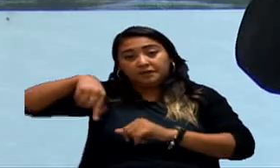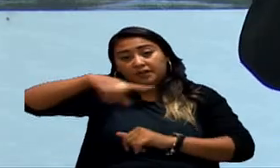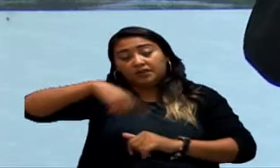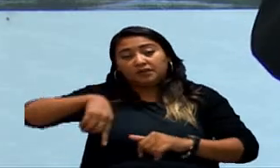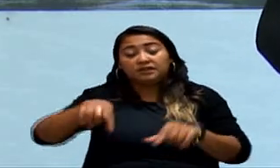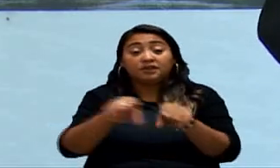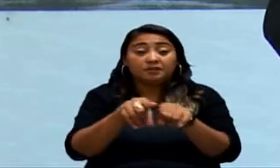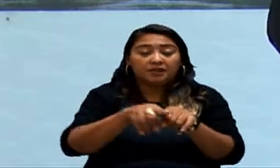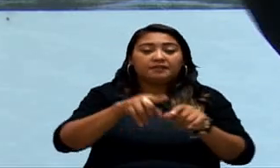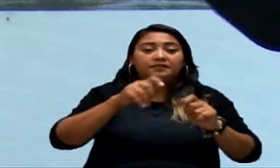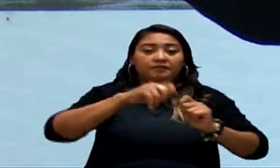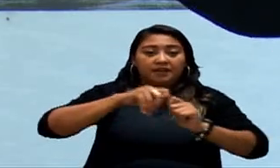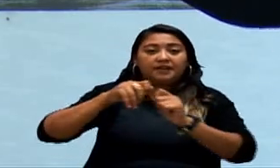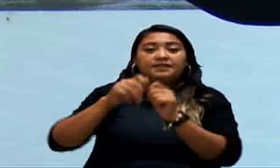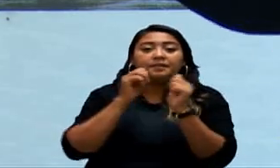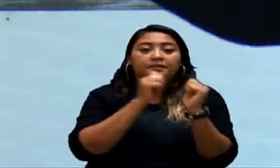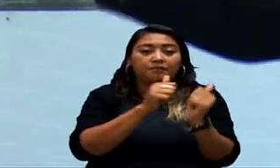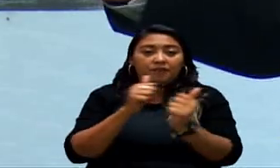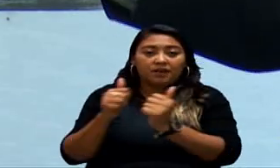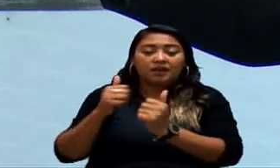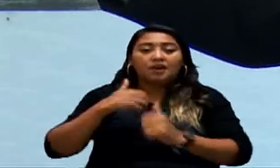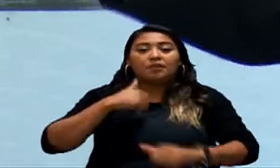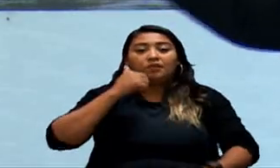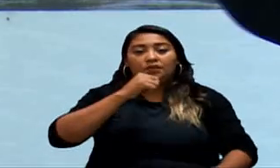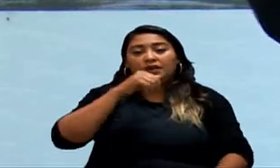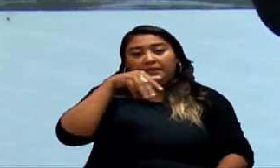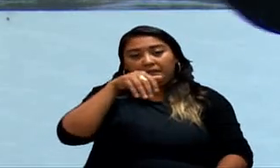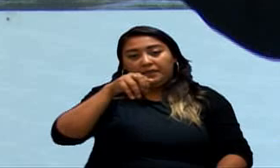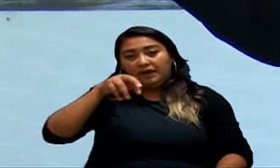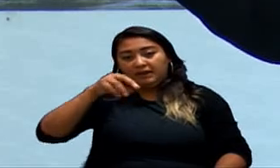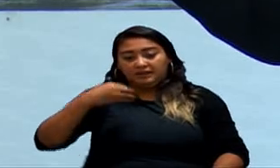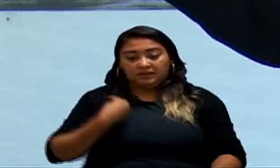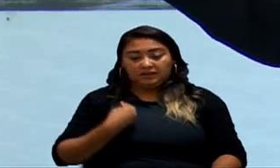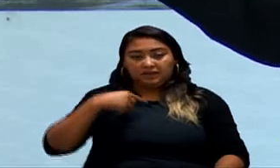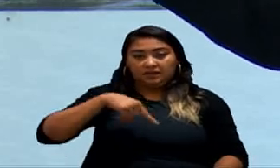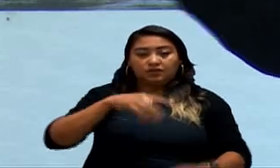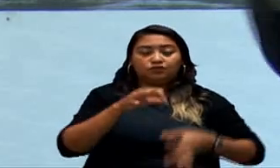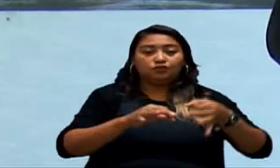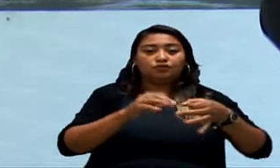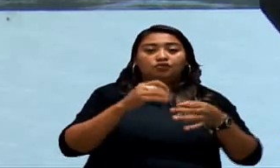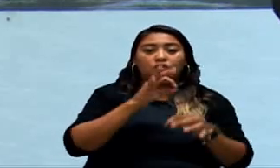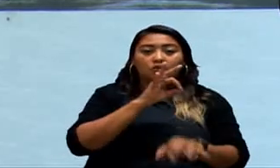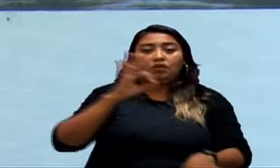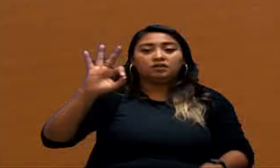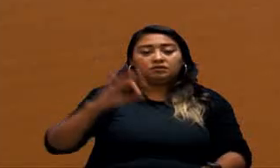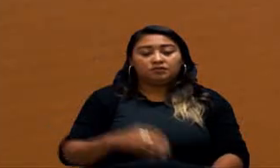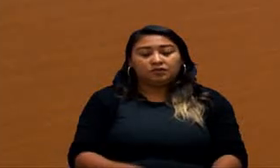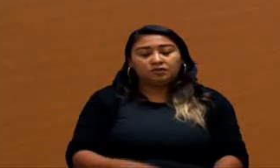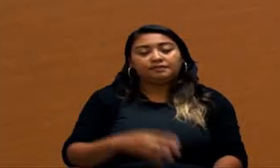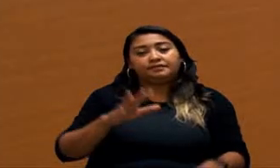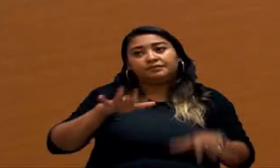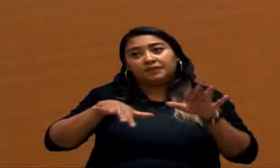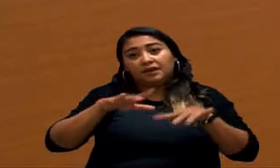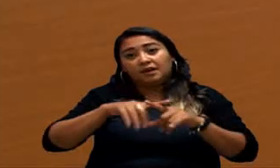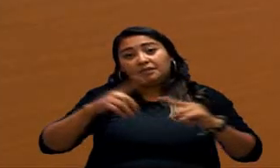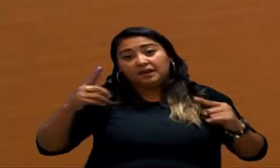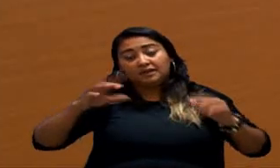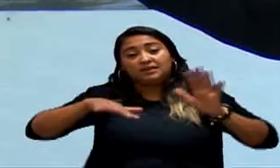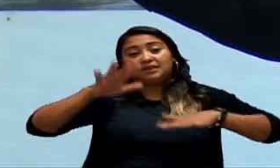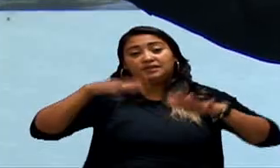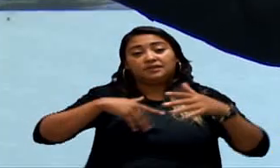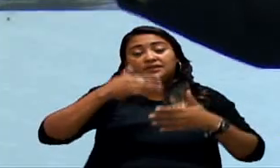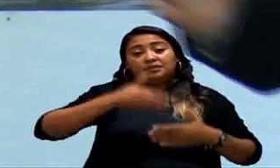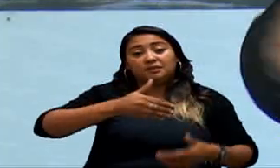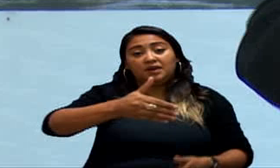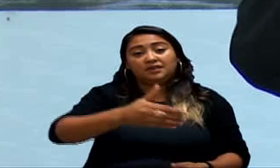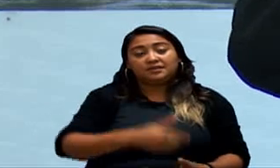aliás, faz muito bem. A Márcia está aqui. Nós temos um jurídico ótimo. Mas, de vez em quando, acontece que passa, né,